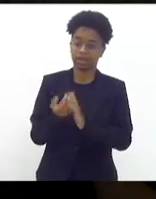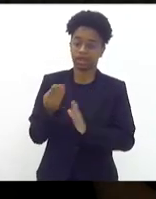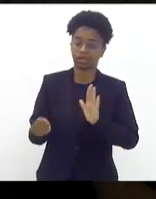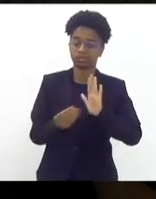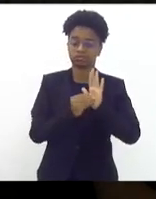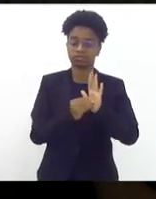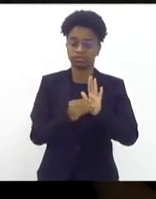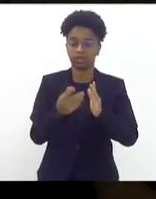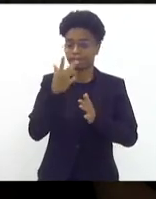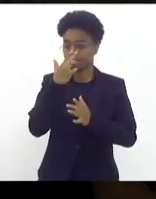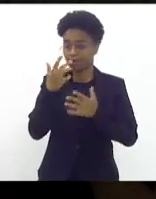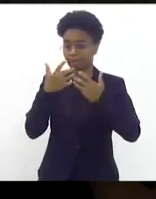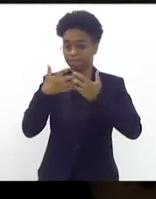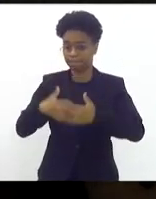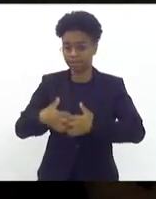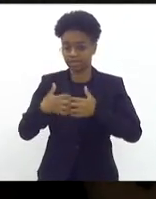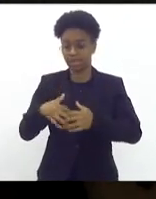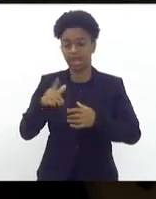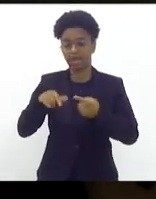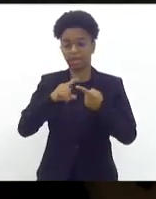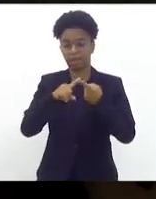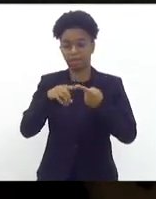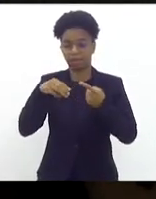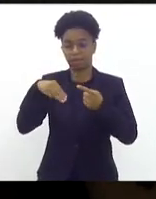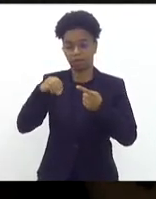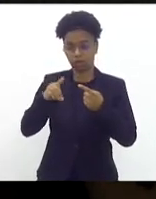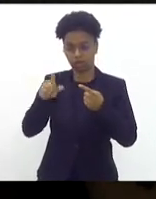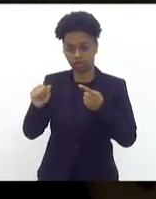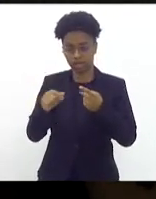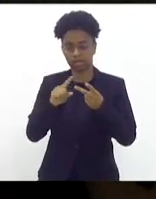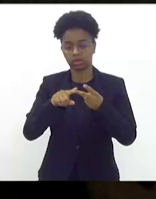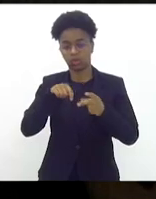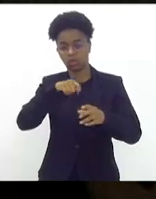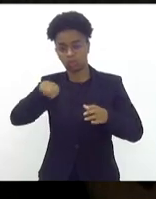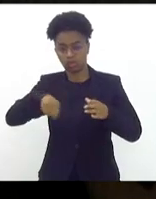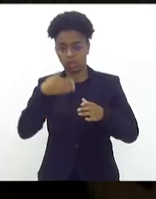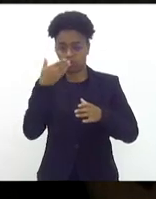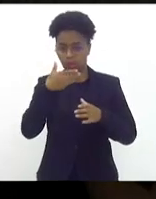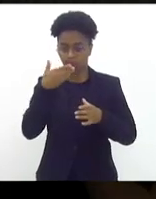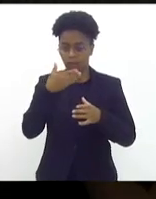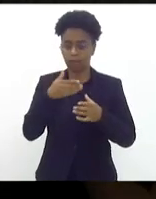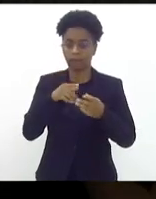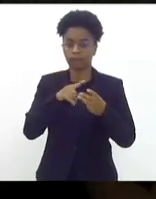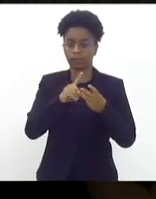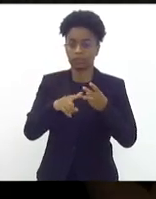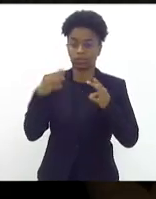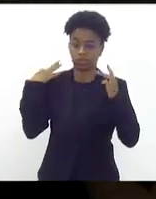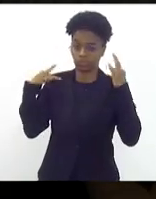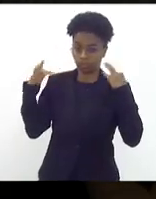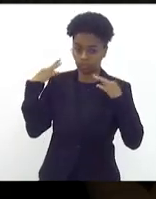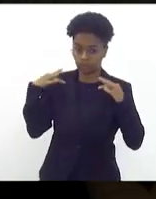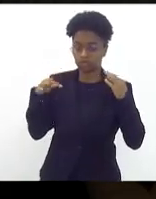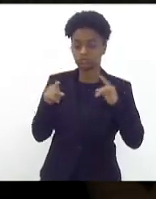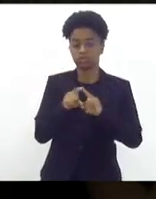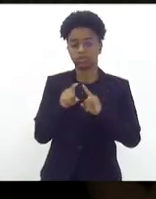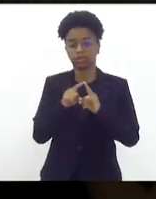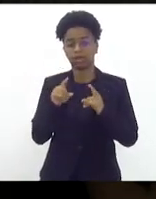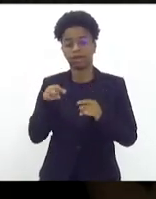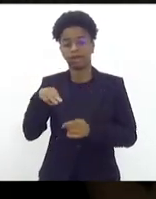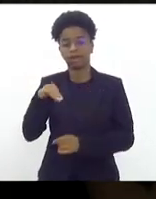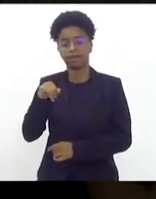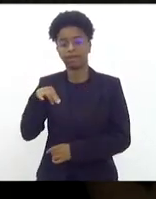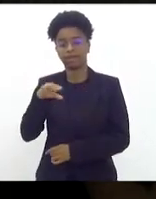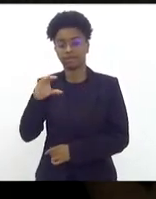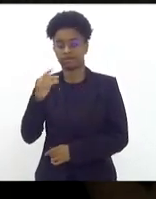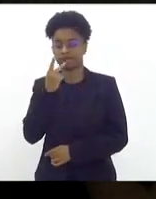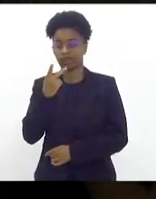que Petrópolis é moda, é gastronomia, é turismo, segundo o Mink,